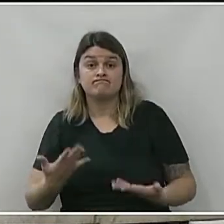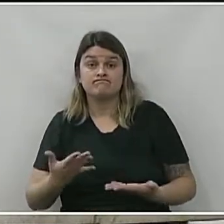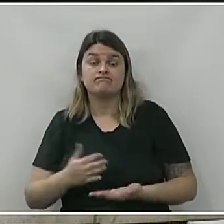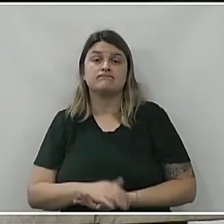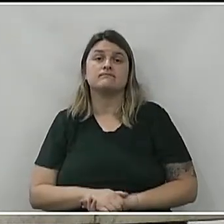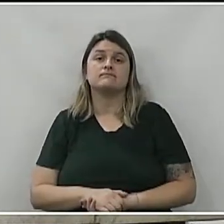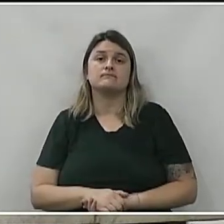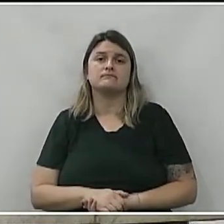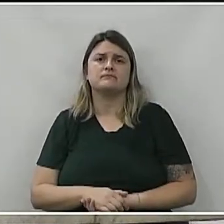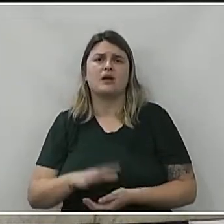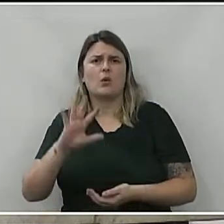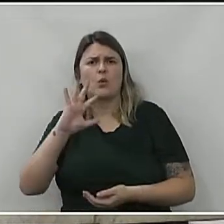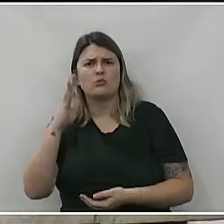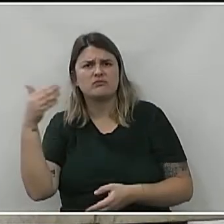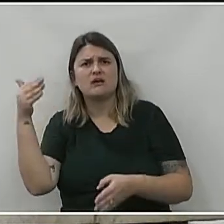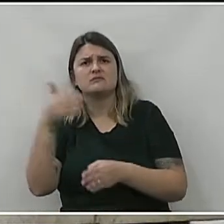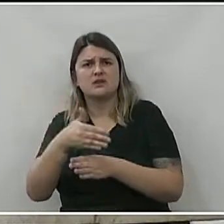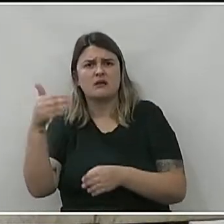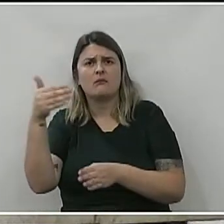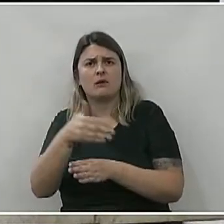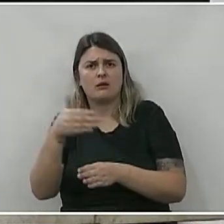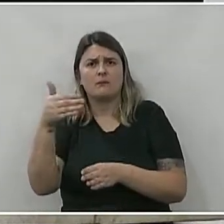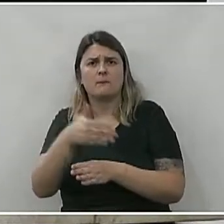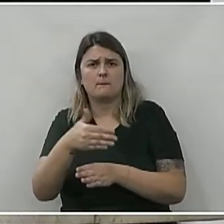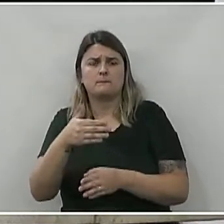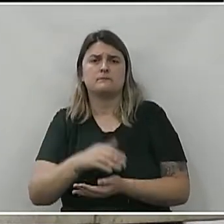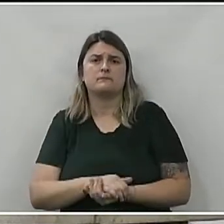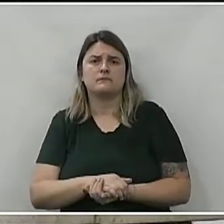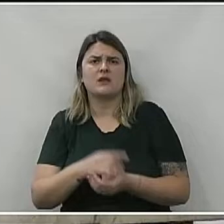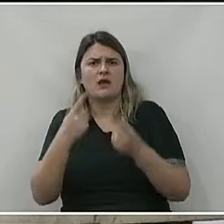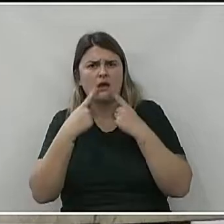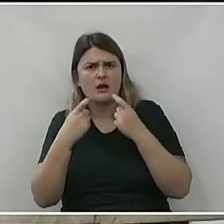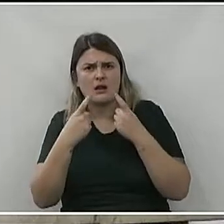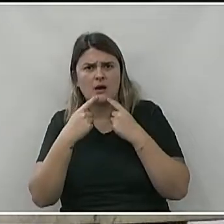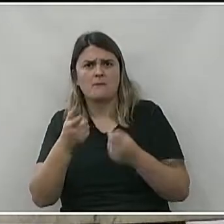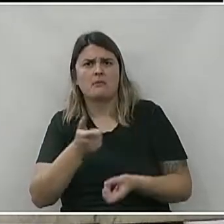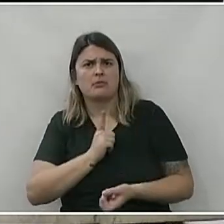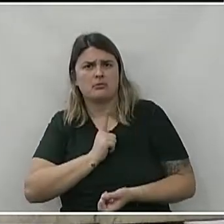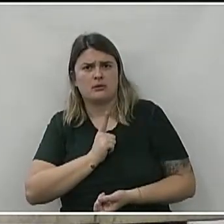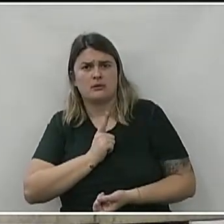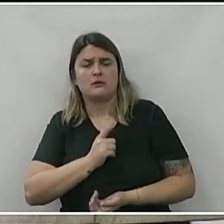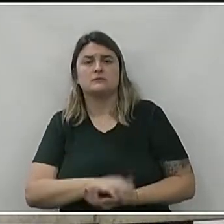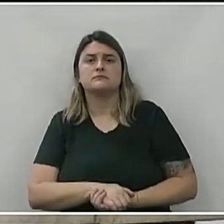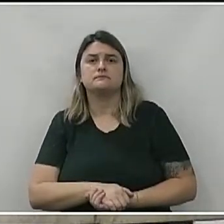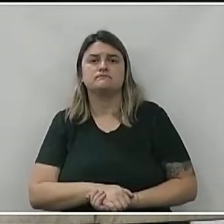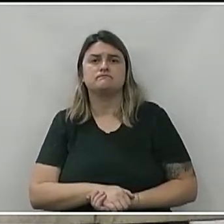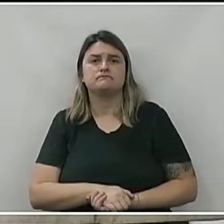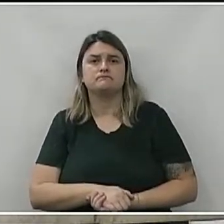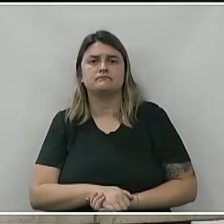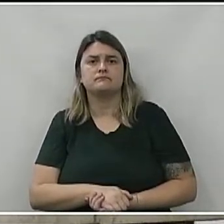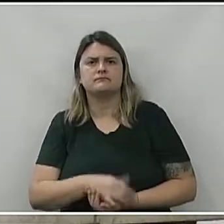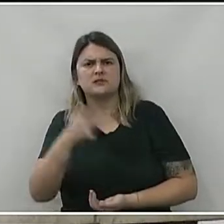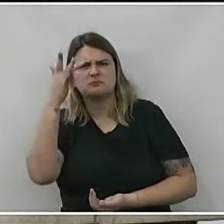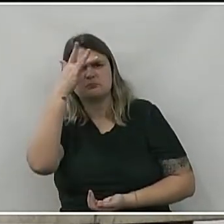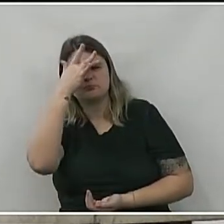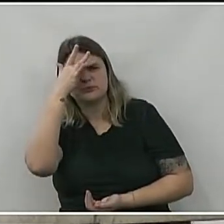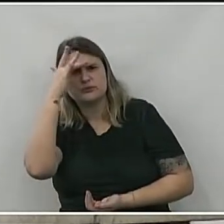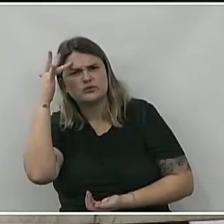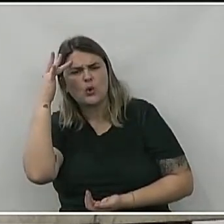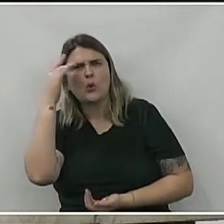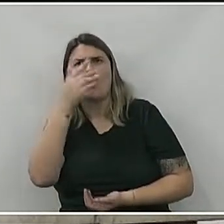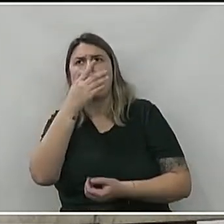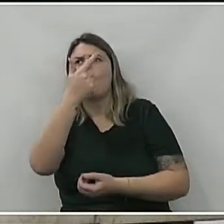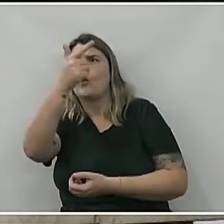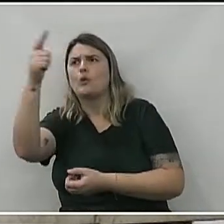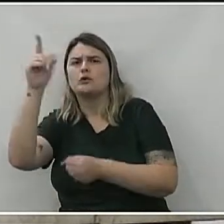Então, é recorrente. Essa aqui é uma das pessoas que foi lá, mas diversas pessoas em diversos bairros